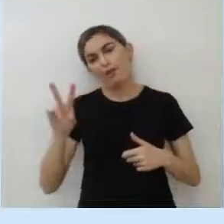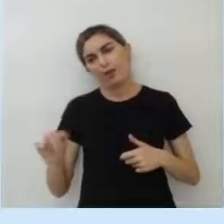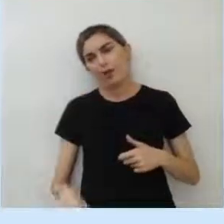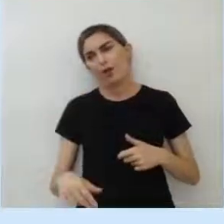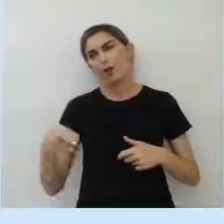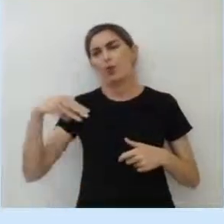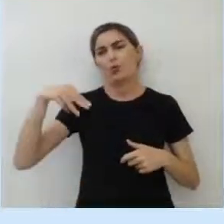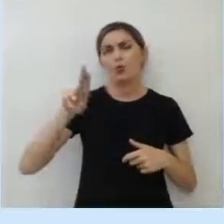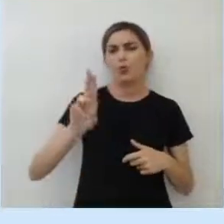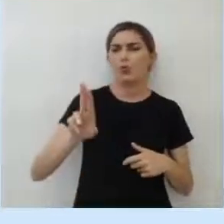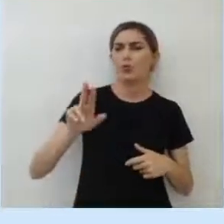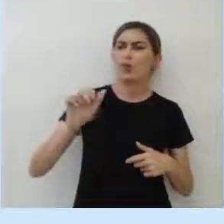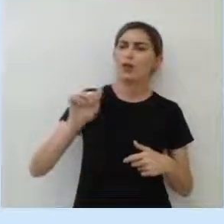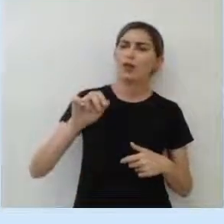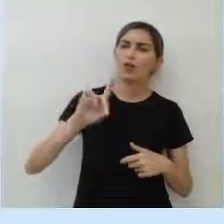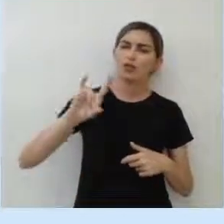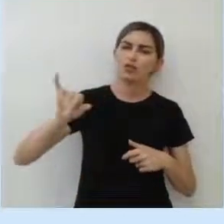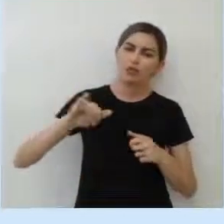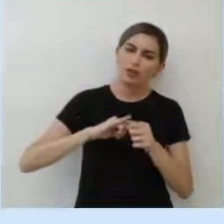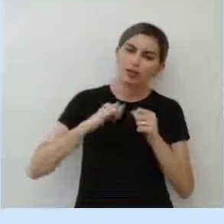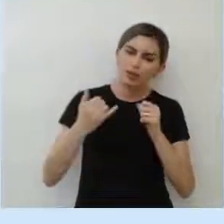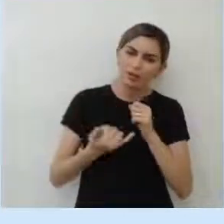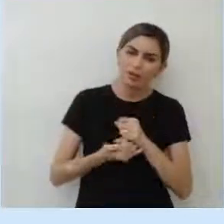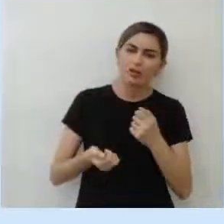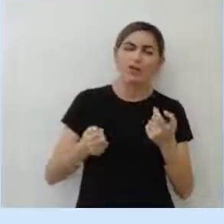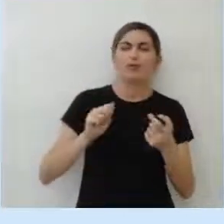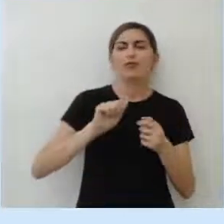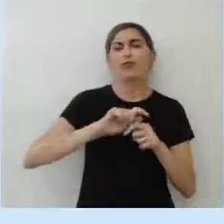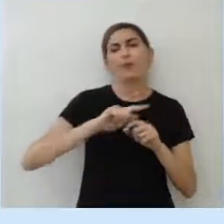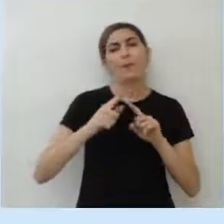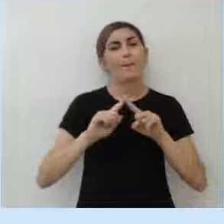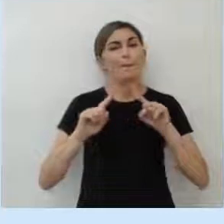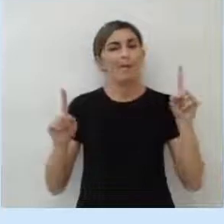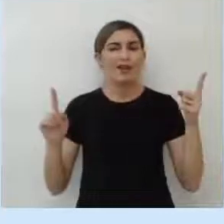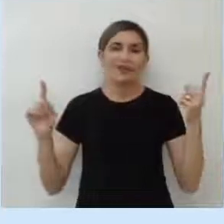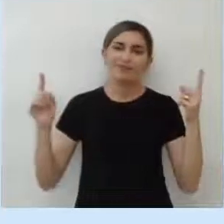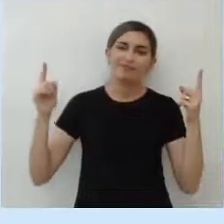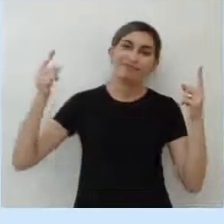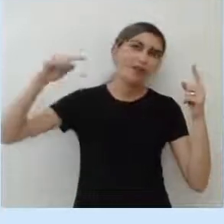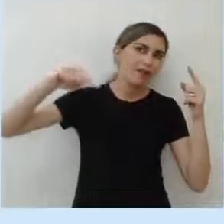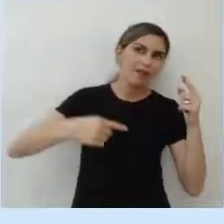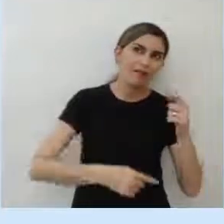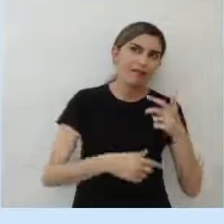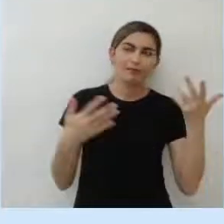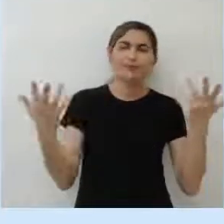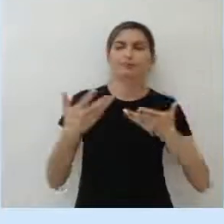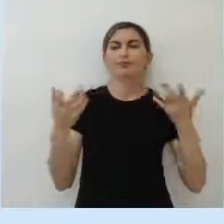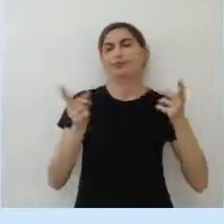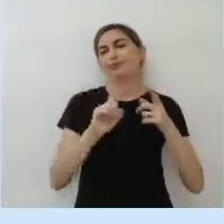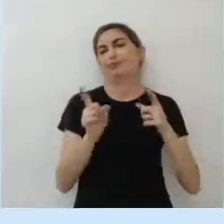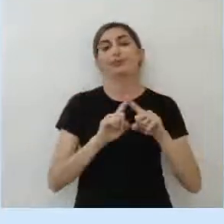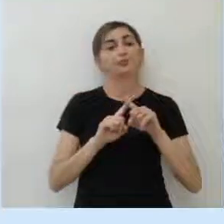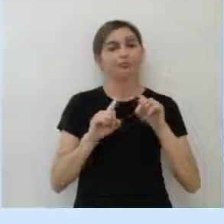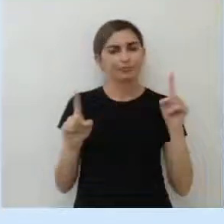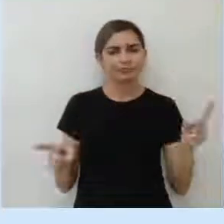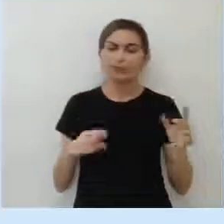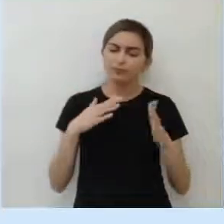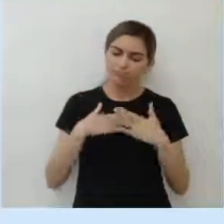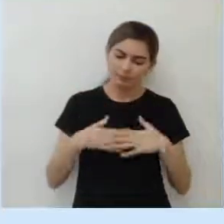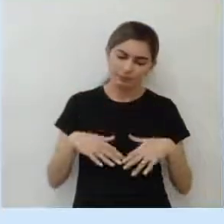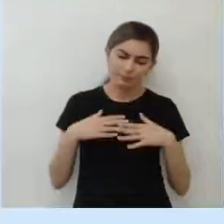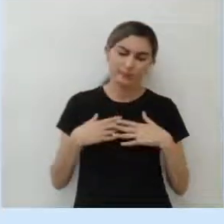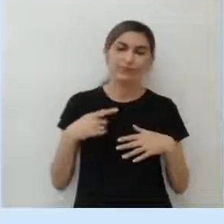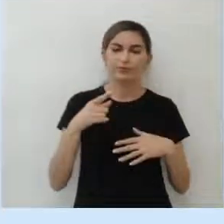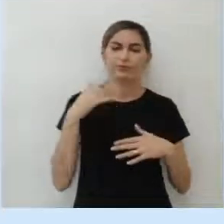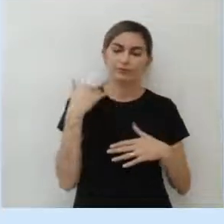mal com U é um adjetivo, mas aí eu não vou entrar nessa questão agora, tá? Mas com calma vocês